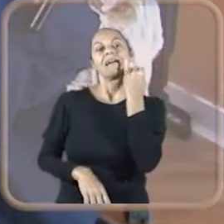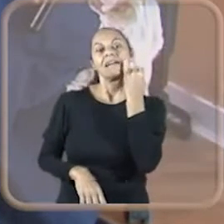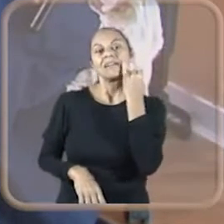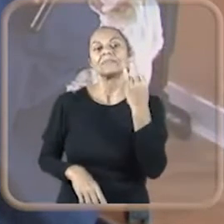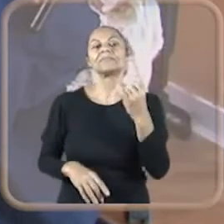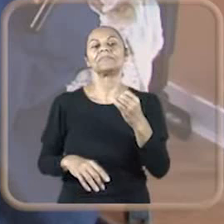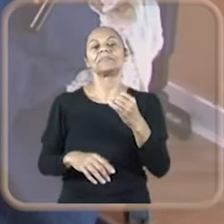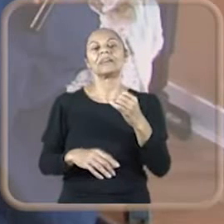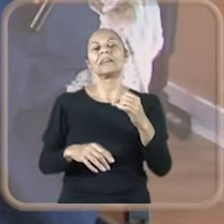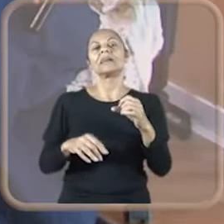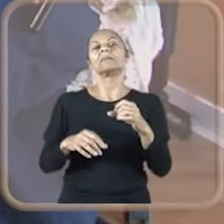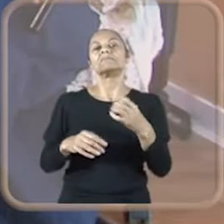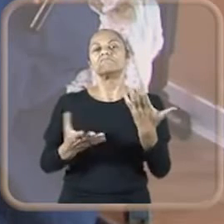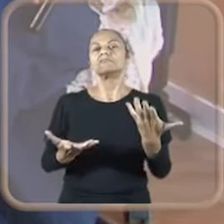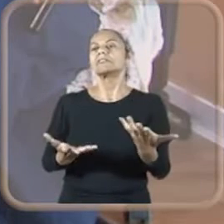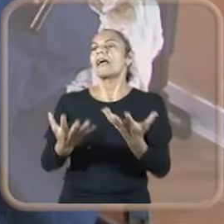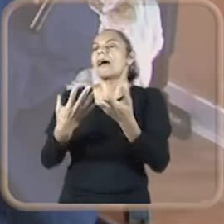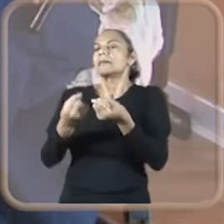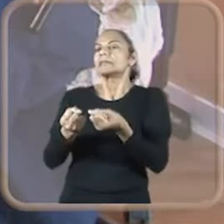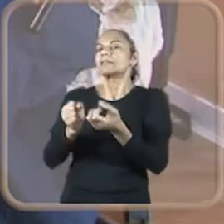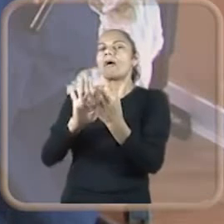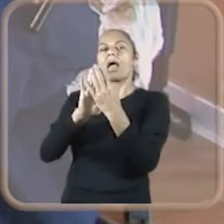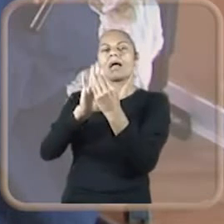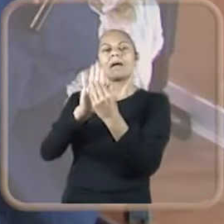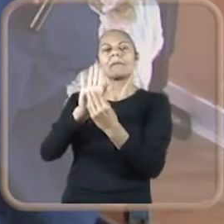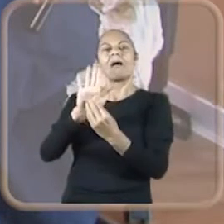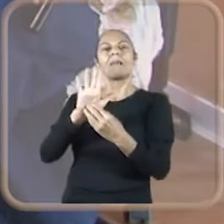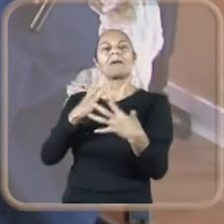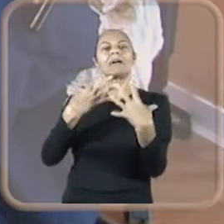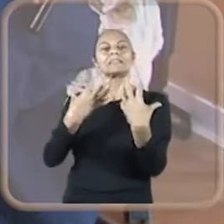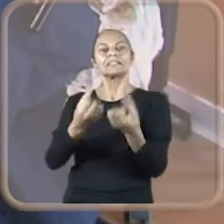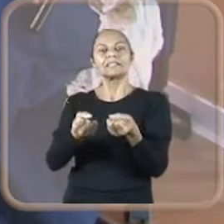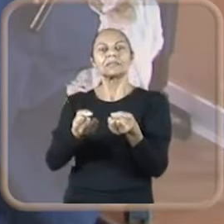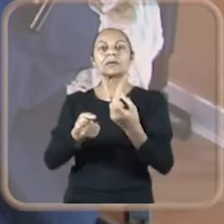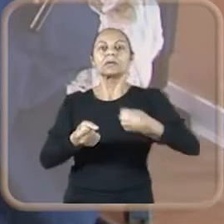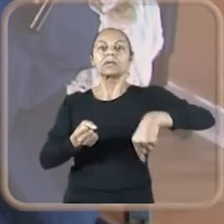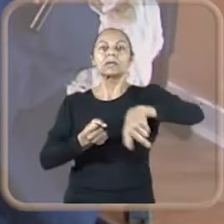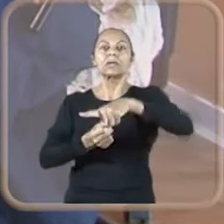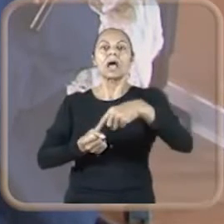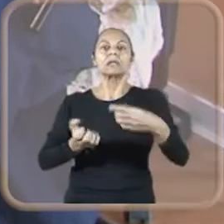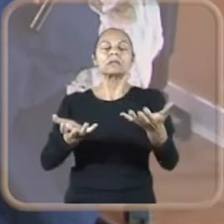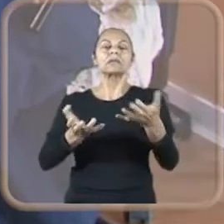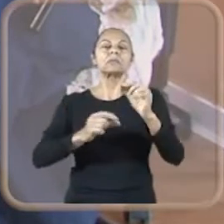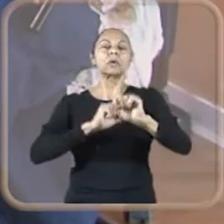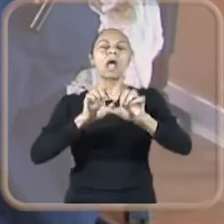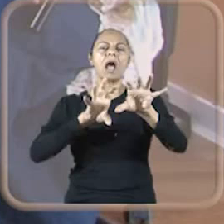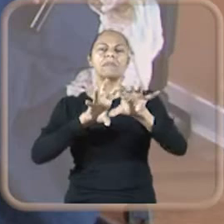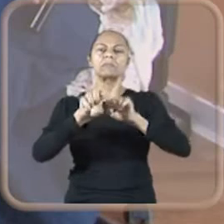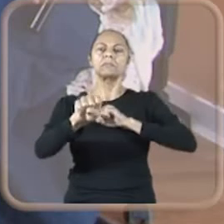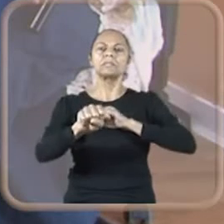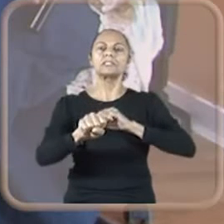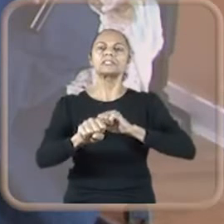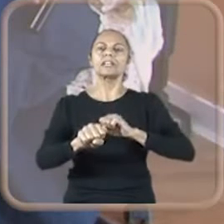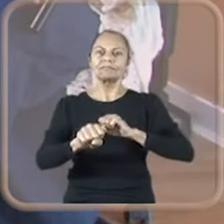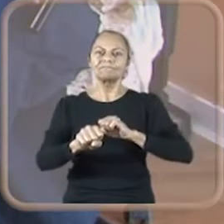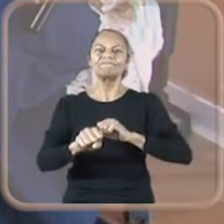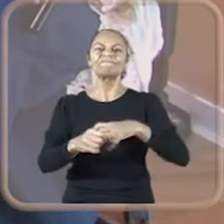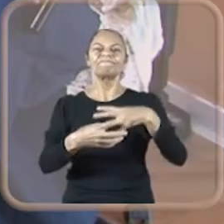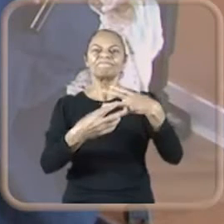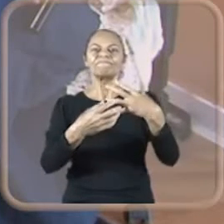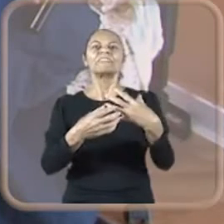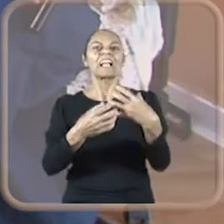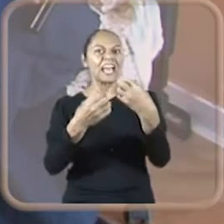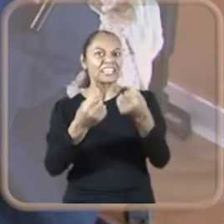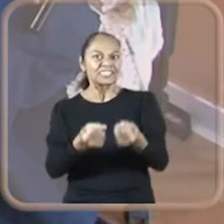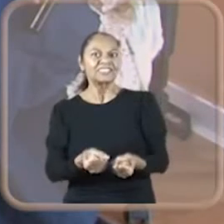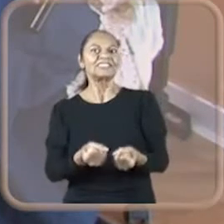Vereadores novamente por ter entendido a nossa proposta e o que a gente quer para garantir a formação e a transformação